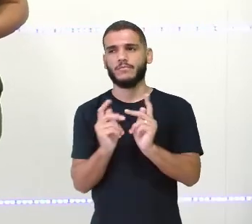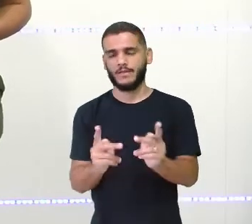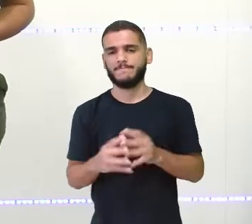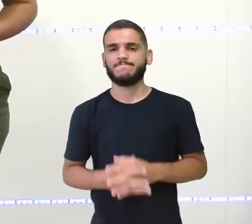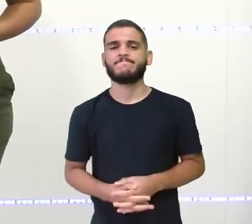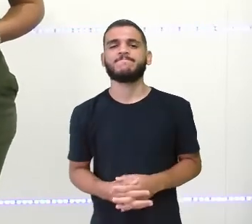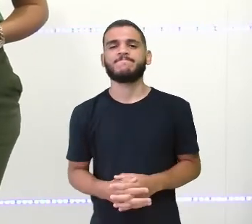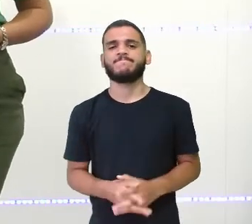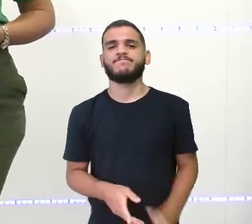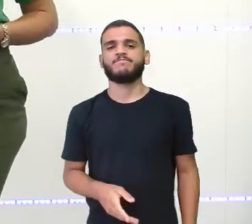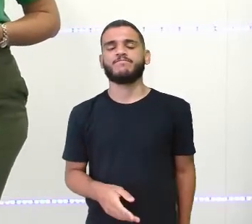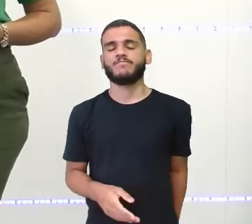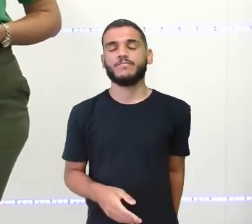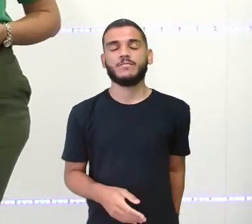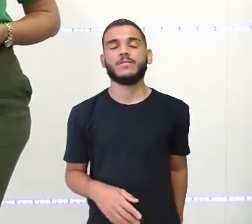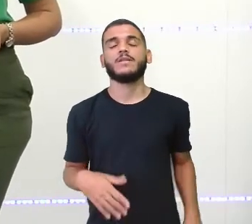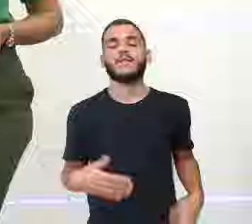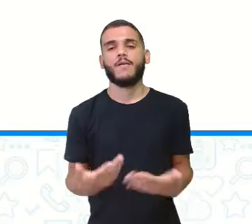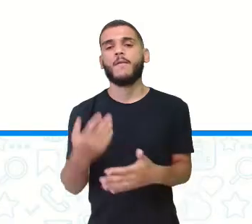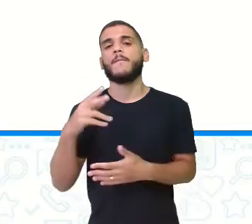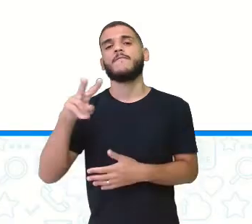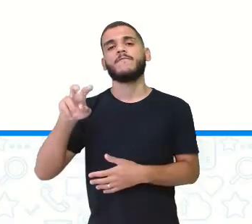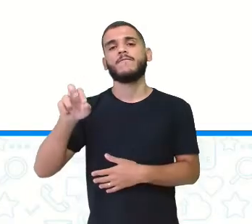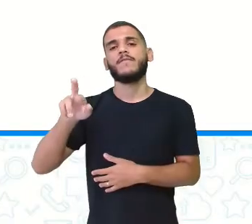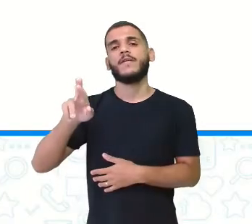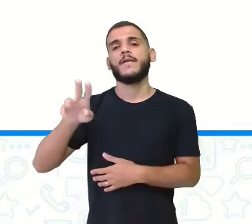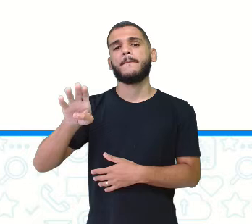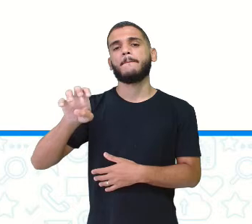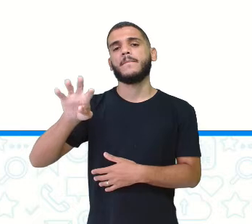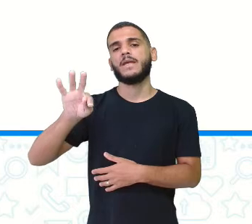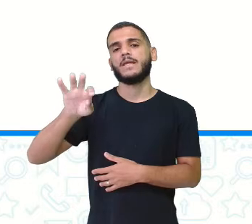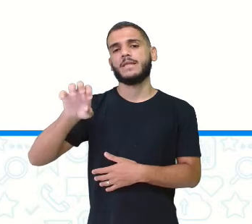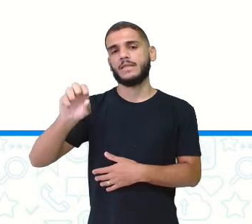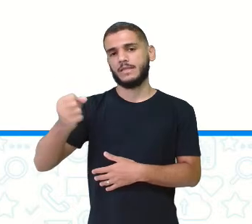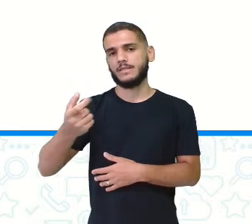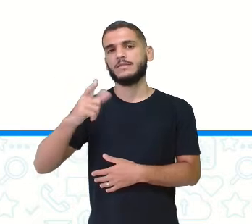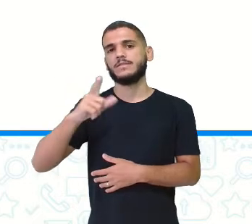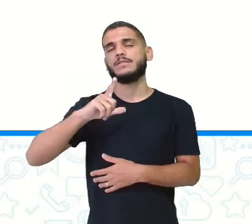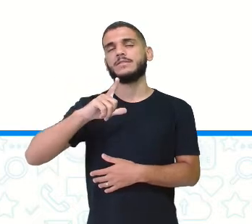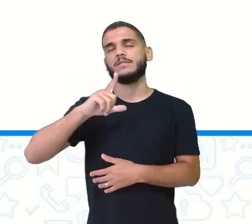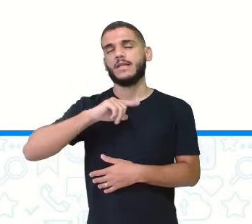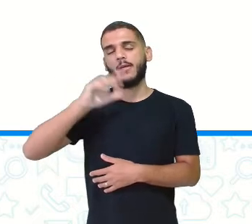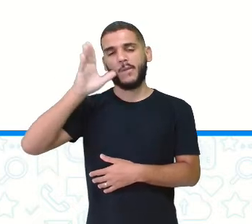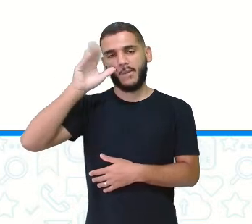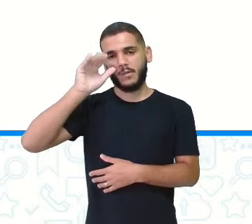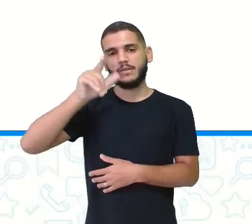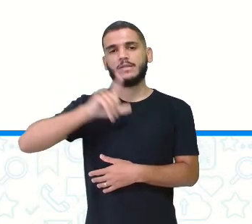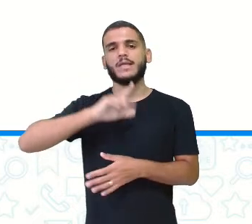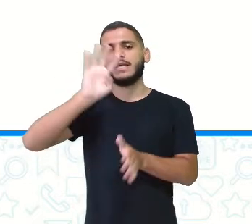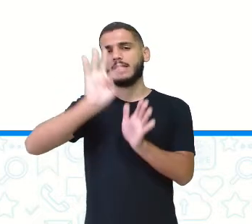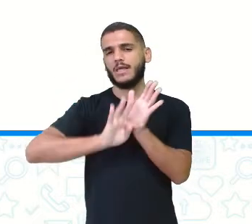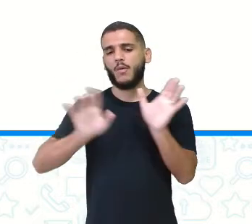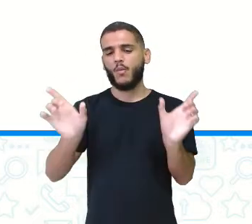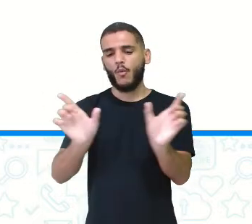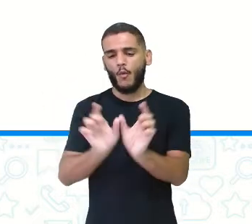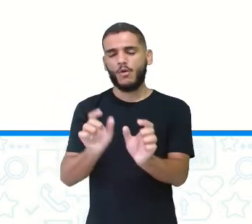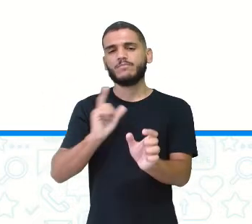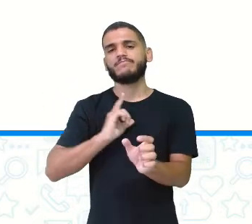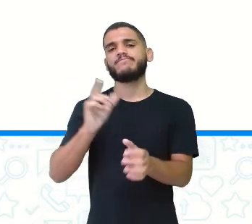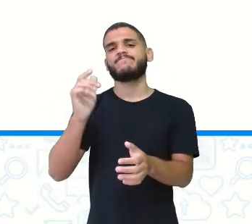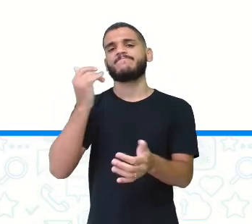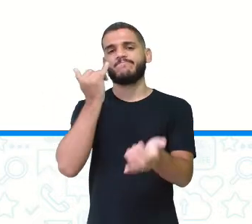verdade? Os verbetes de curiosidade apresentam textos curtos, porque trazem